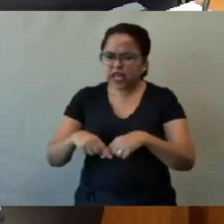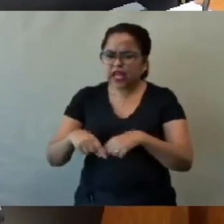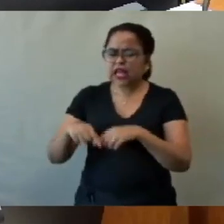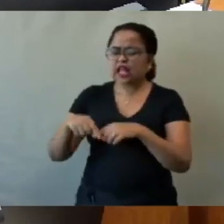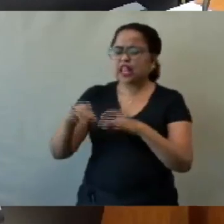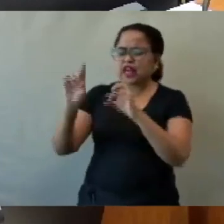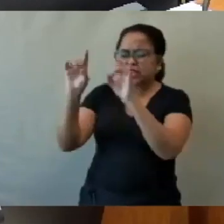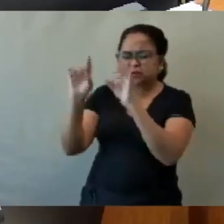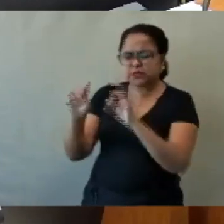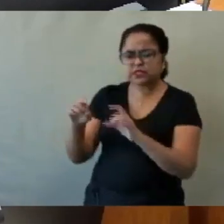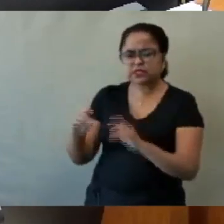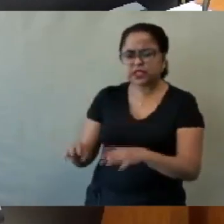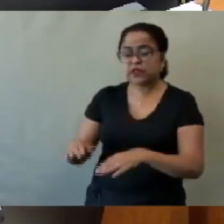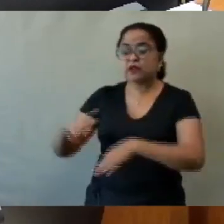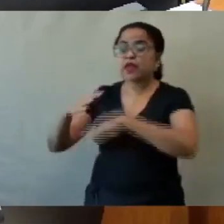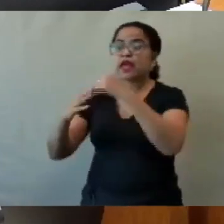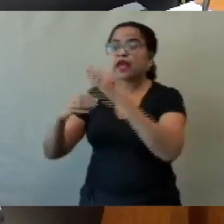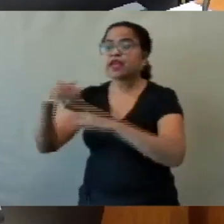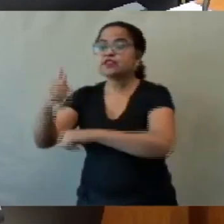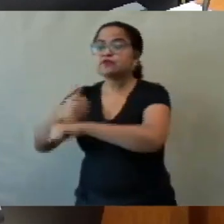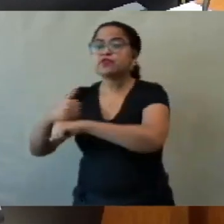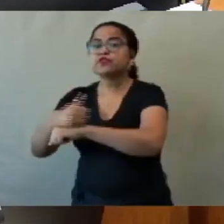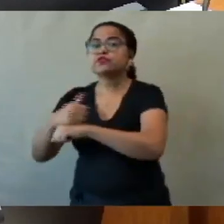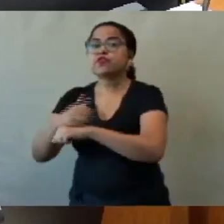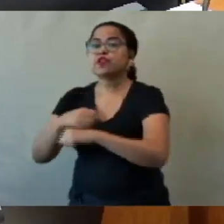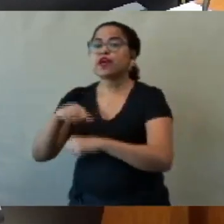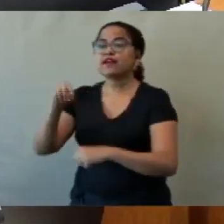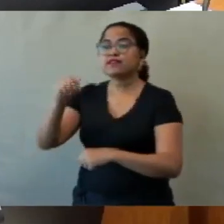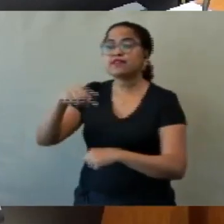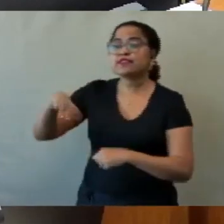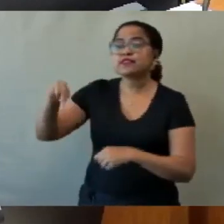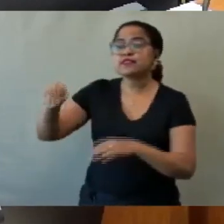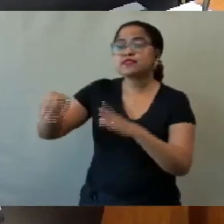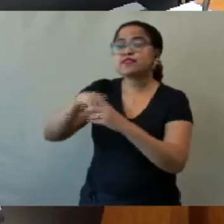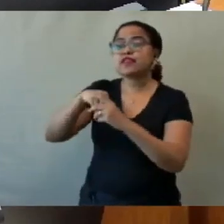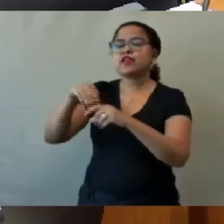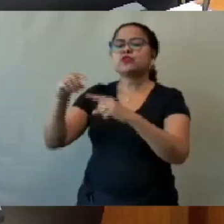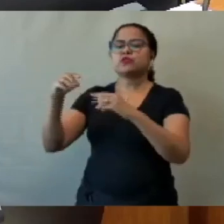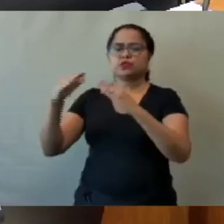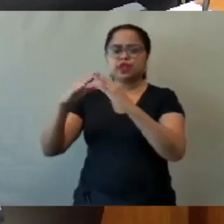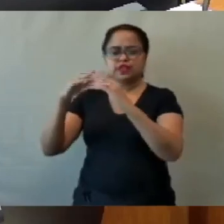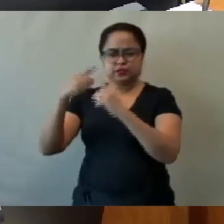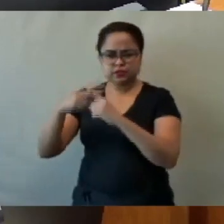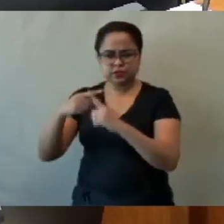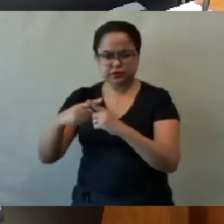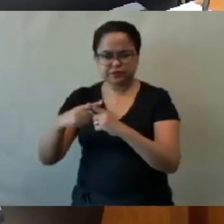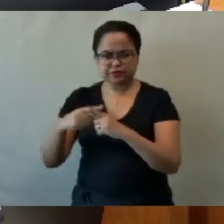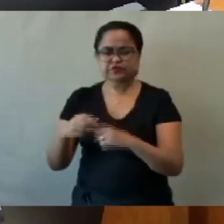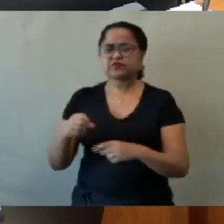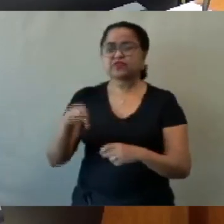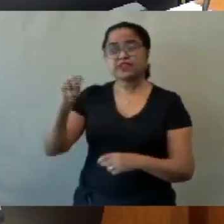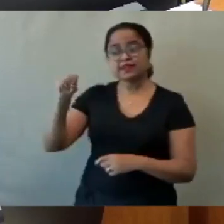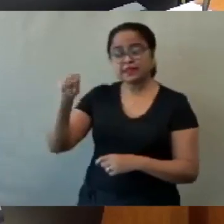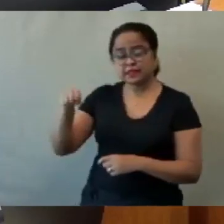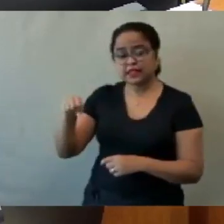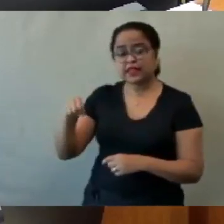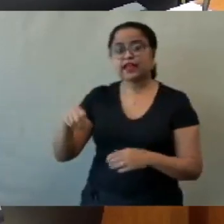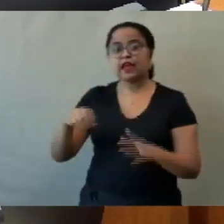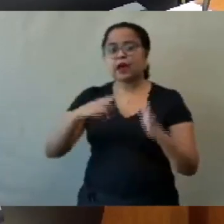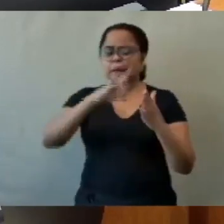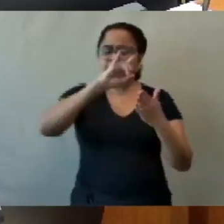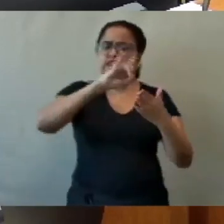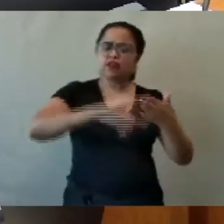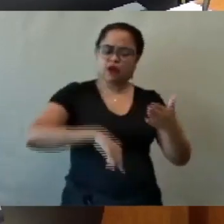nas escolas? Se sim, apresentar relatório das escolas. Autoria,